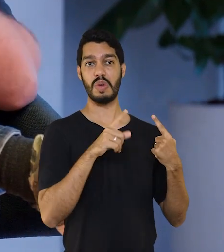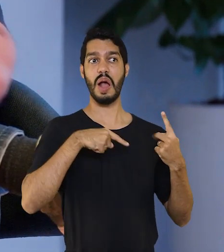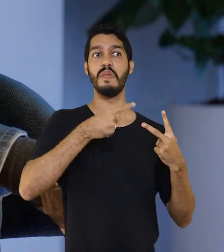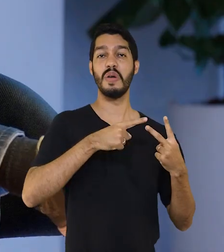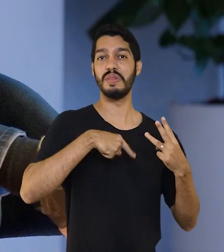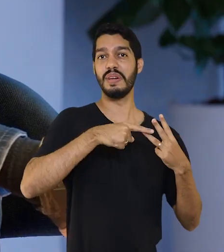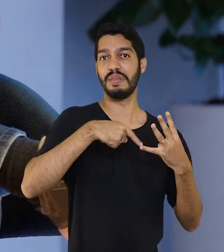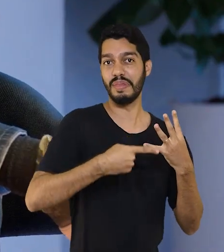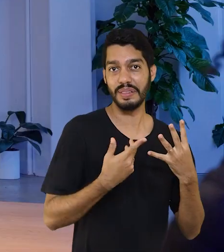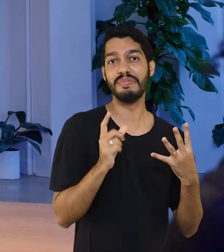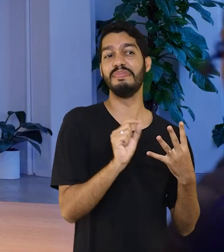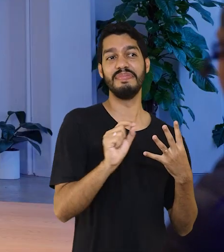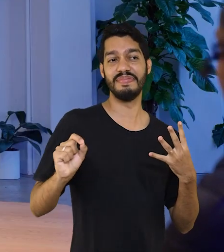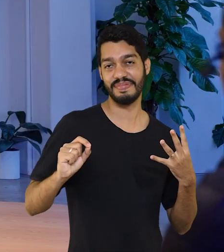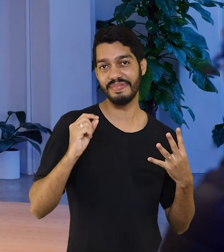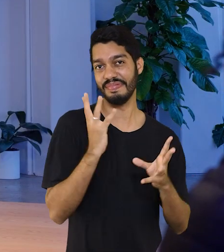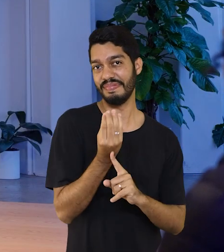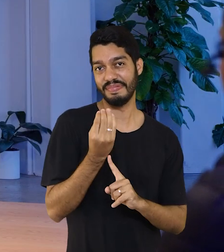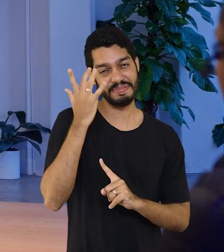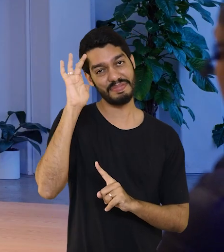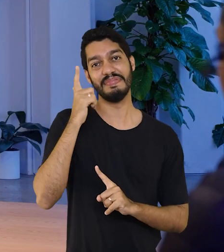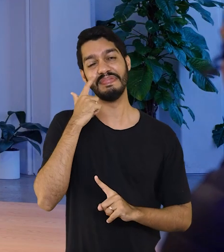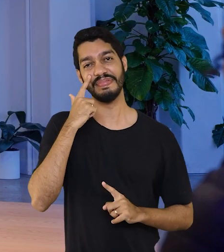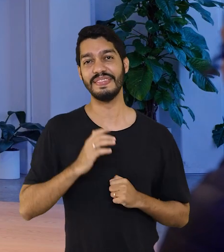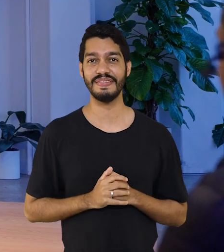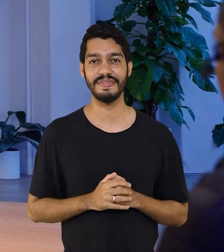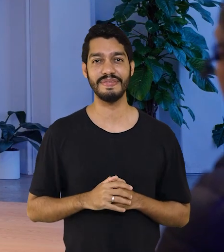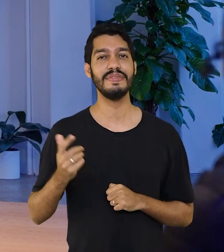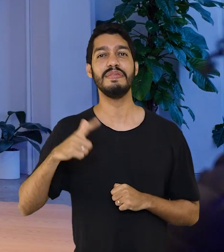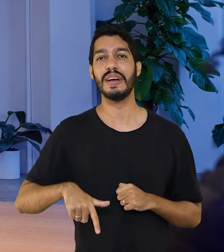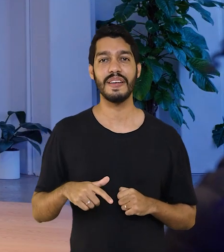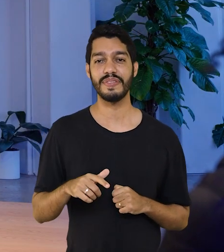torcendo fortemente para ser a Beyoncé. E por último, só dizendo, quem toma Iopro aqui?